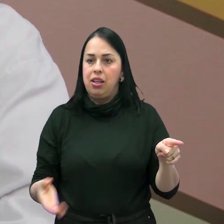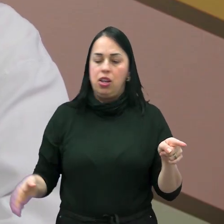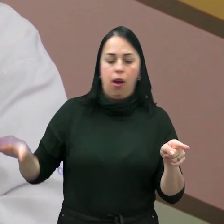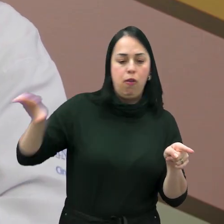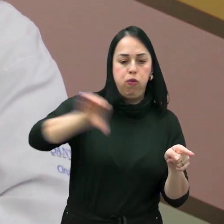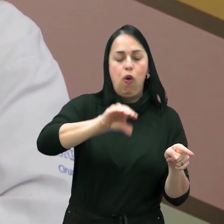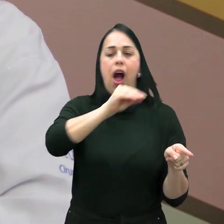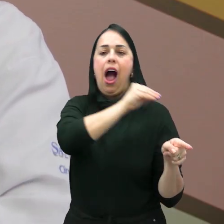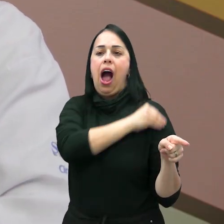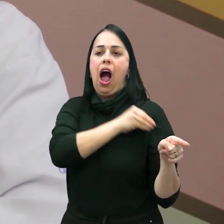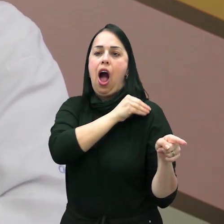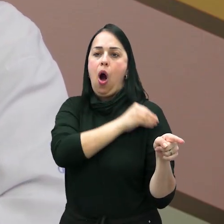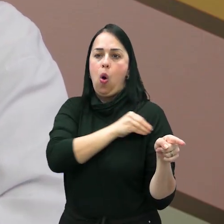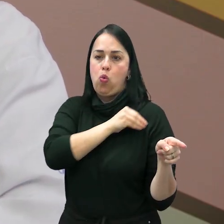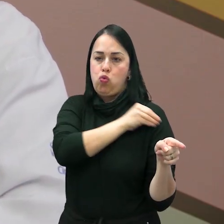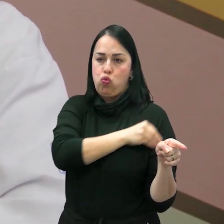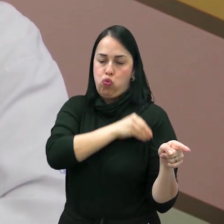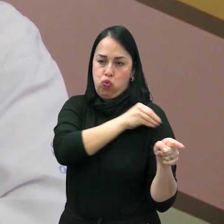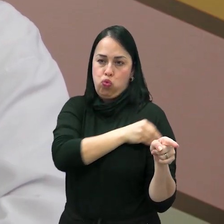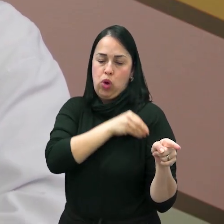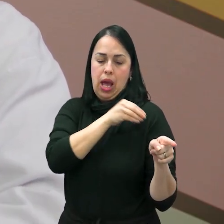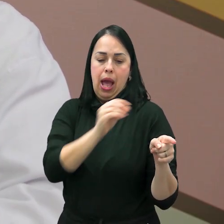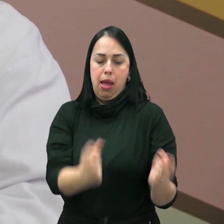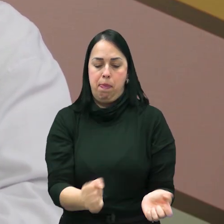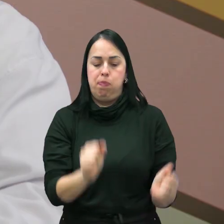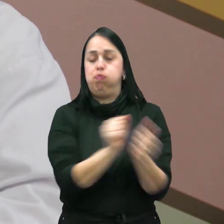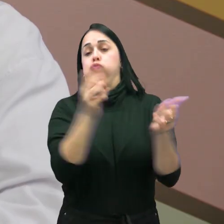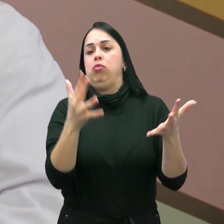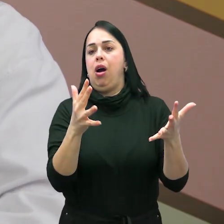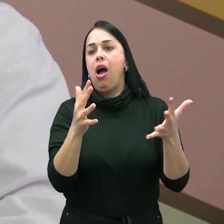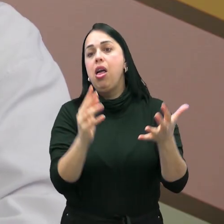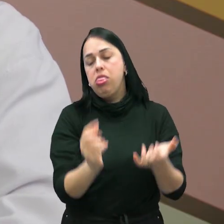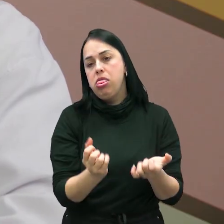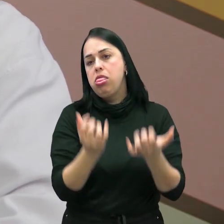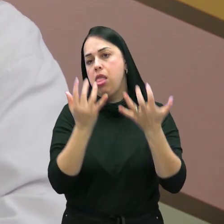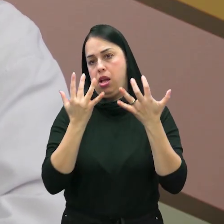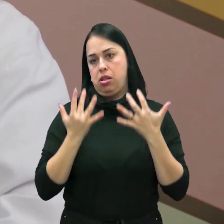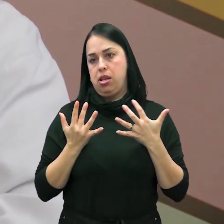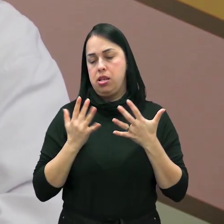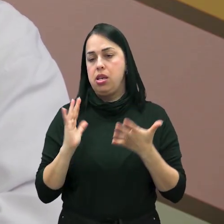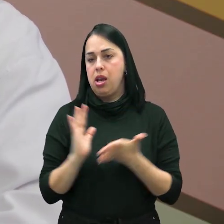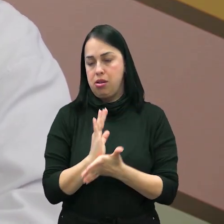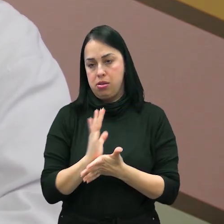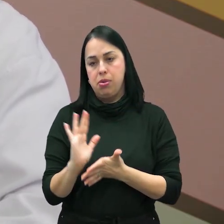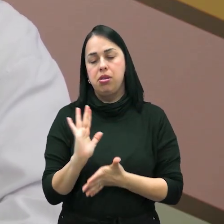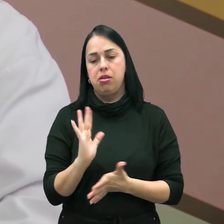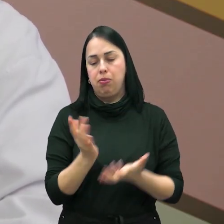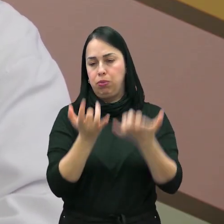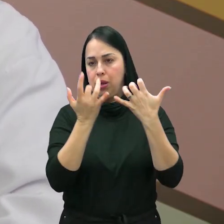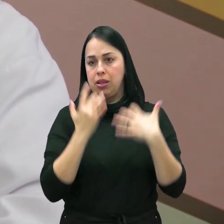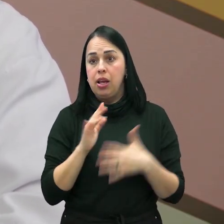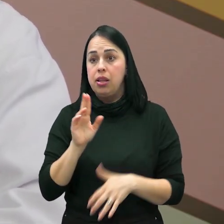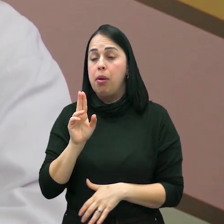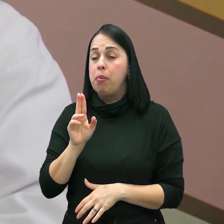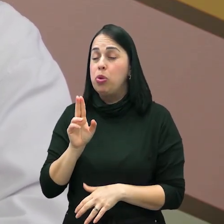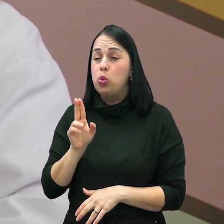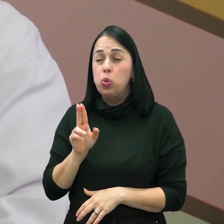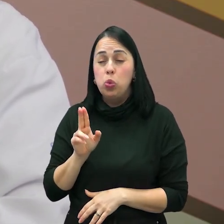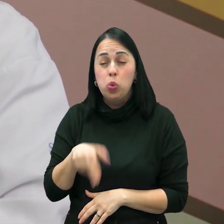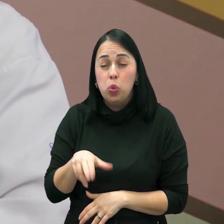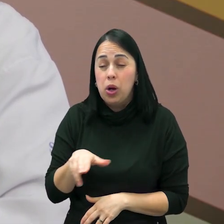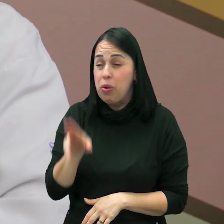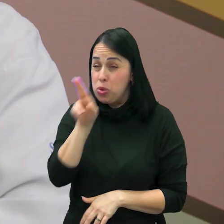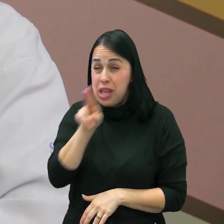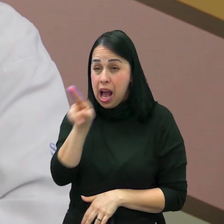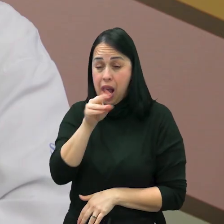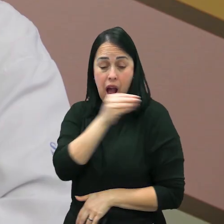que ele está, isso acontece, uma explosão, e muitas pessoas são queimadas isso. Então, nunca use álcool